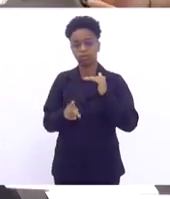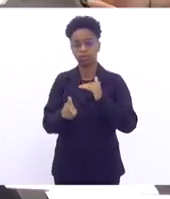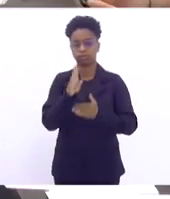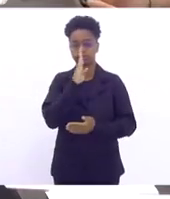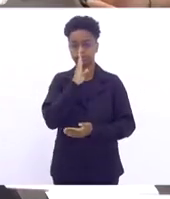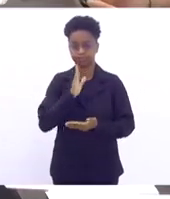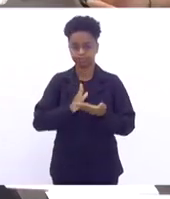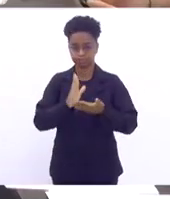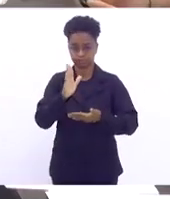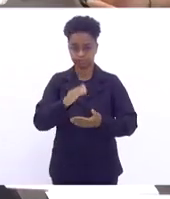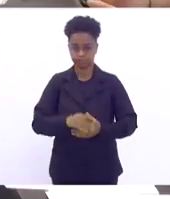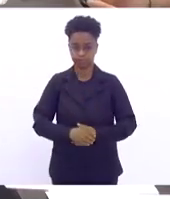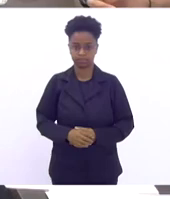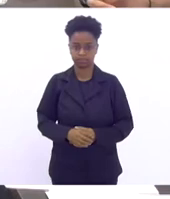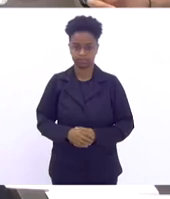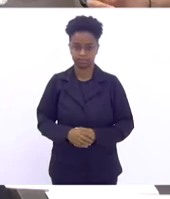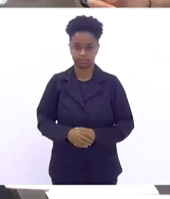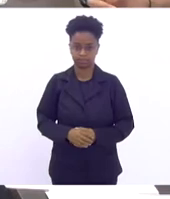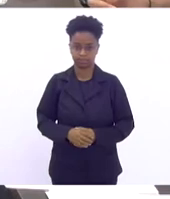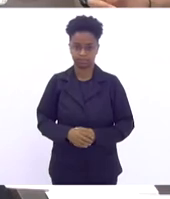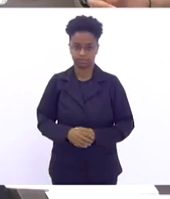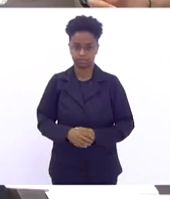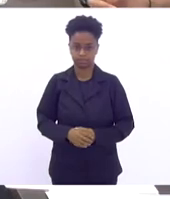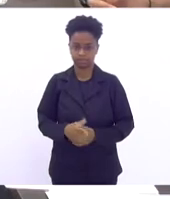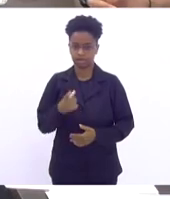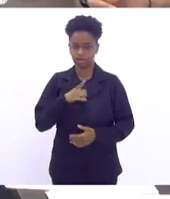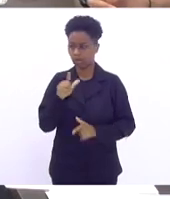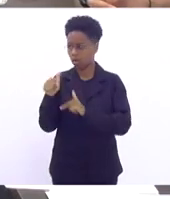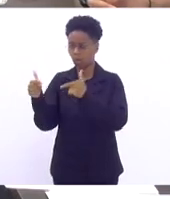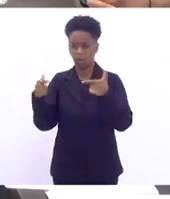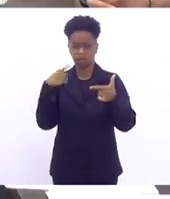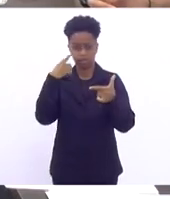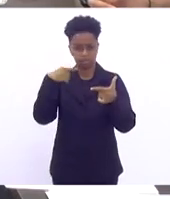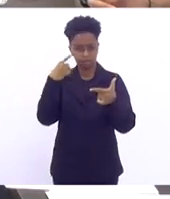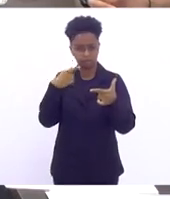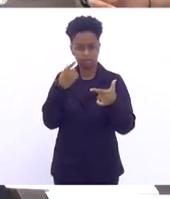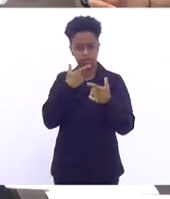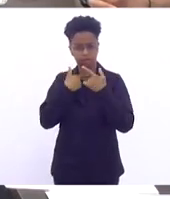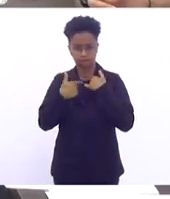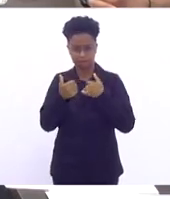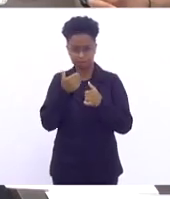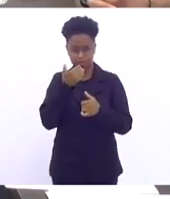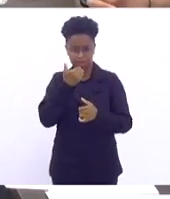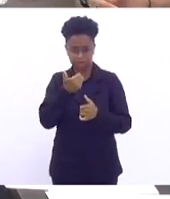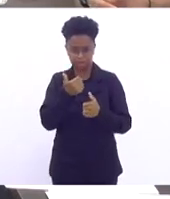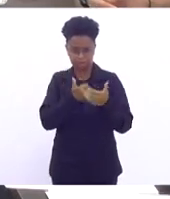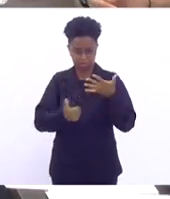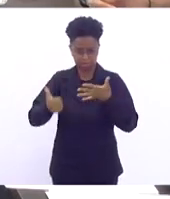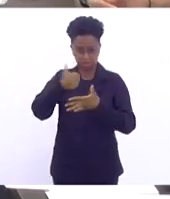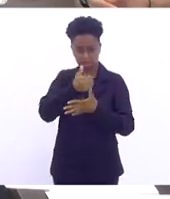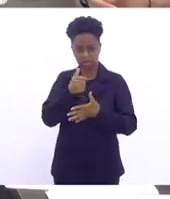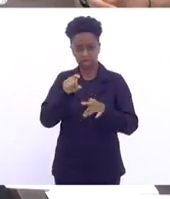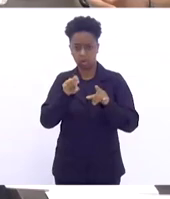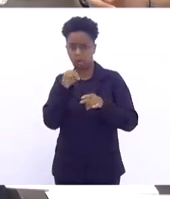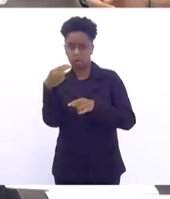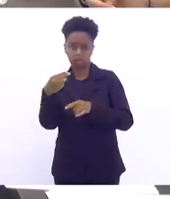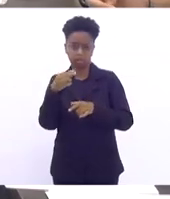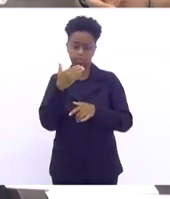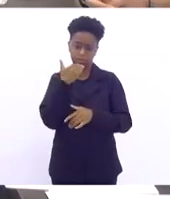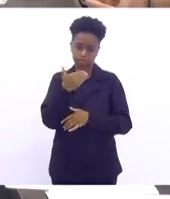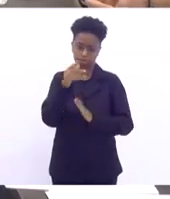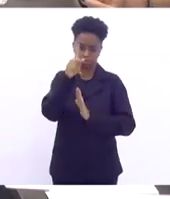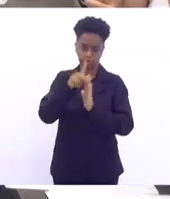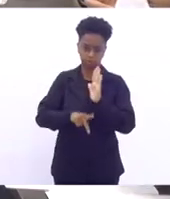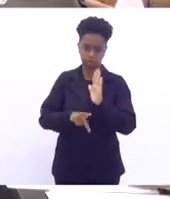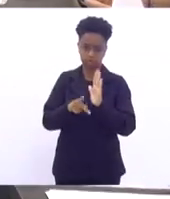estão aprovado algum para algum Deputado que é pedir a inversão e Chamar algum projeto de